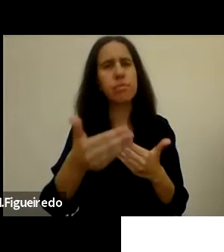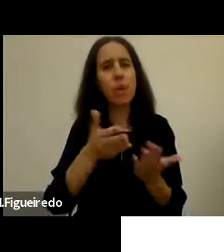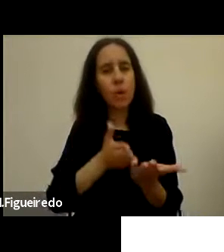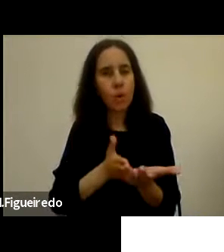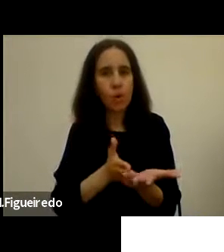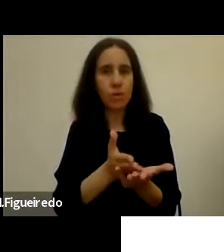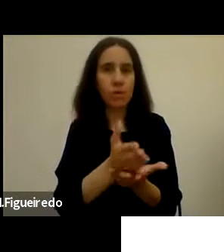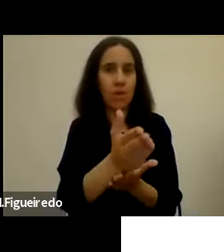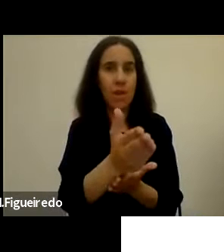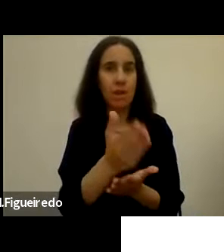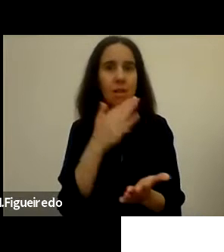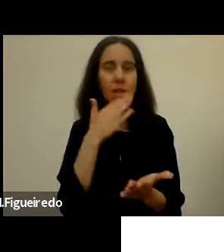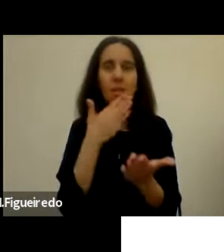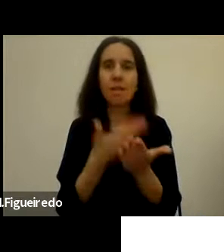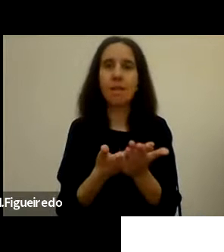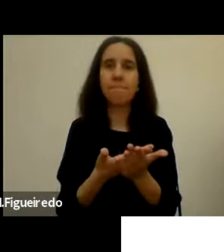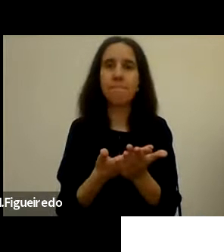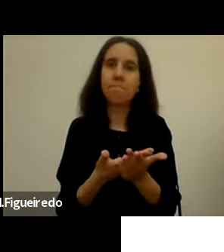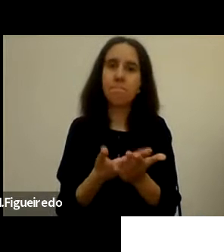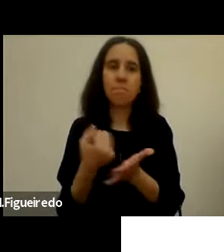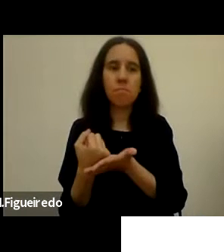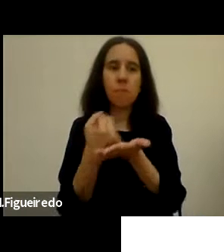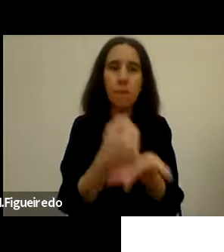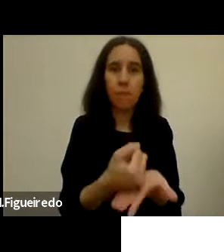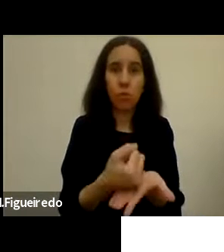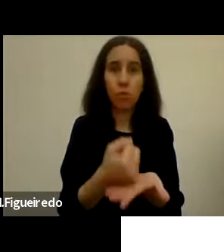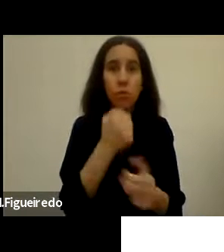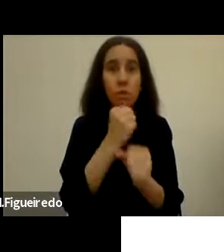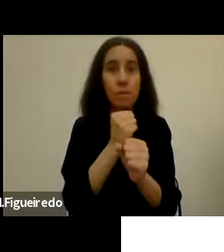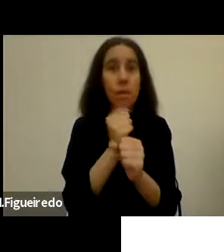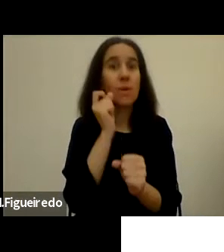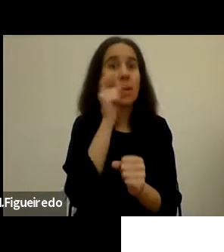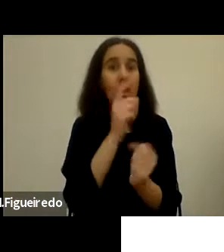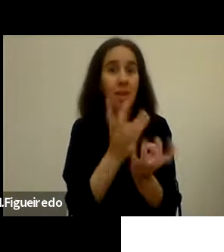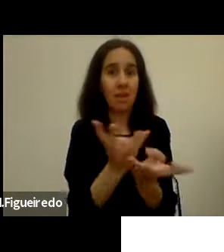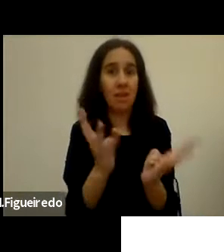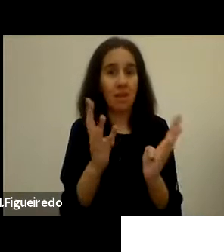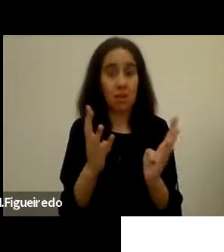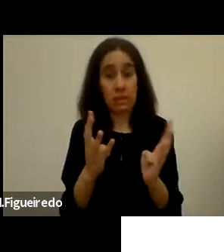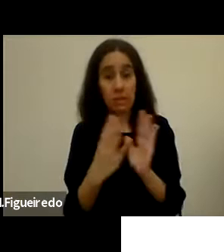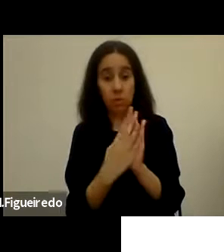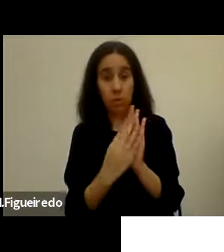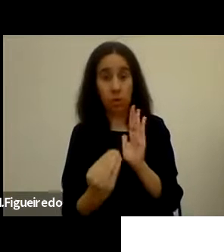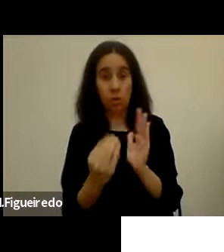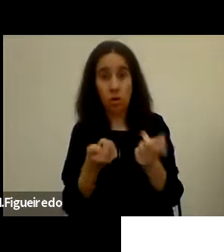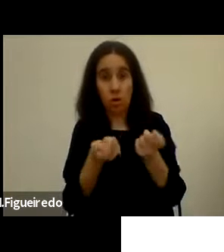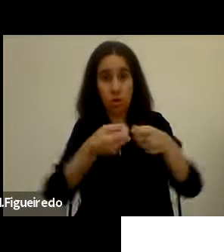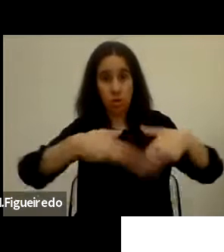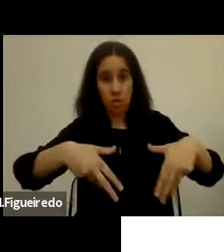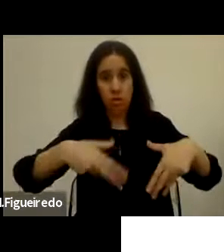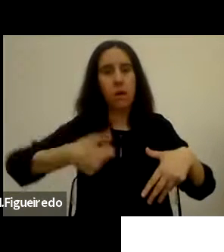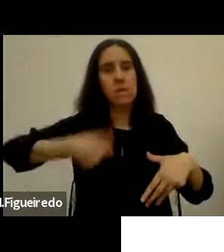continuidade e que pudesse apoiar quem trabalha neste modelo organizativo e que esteja